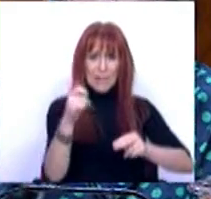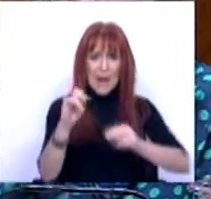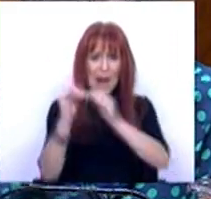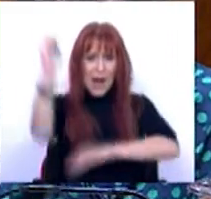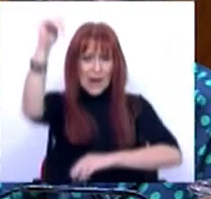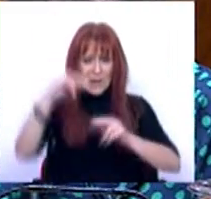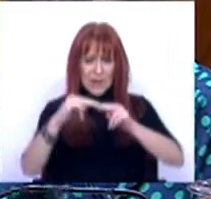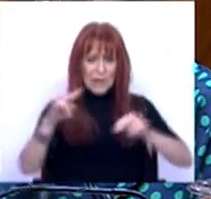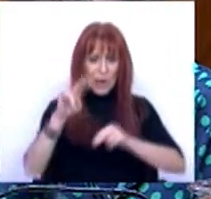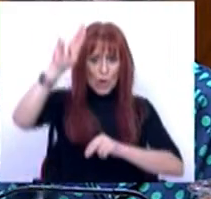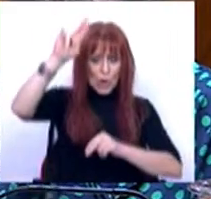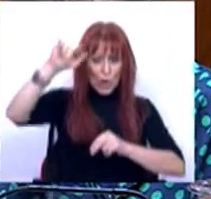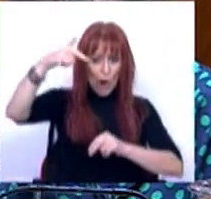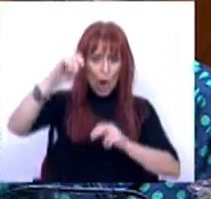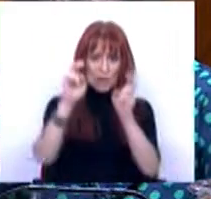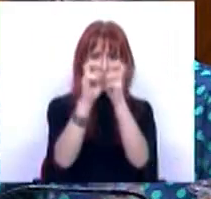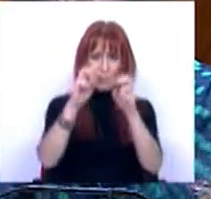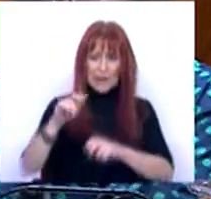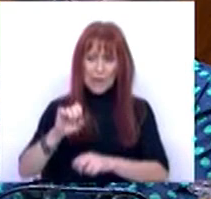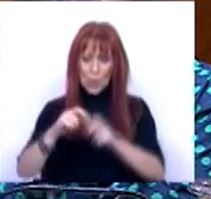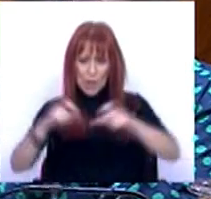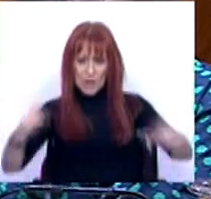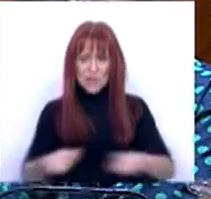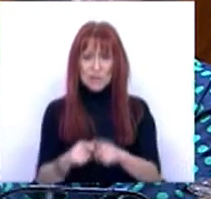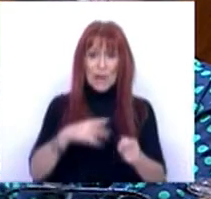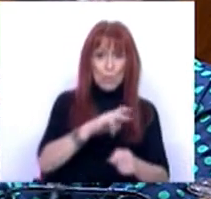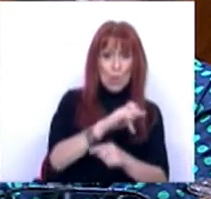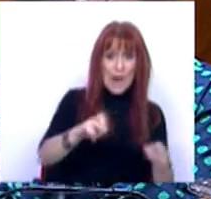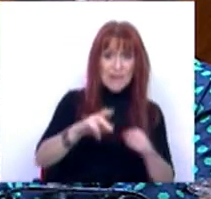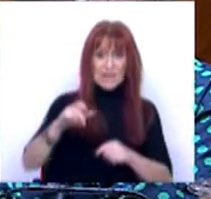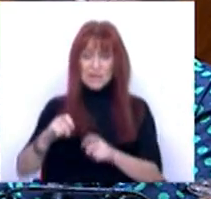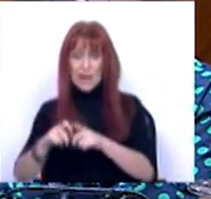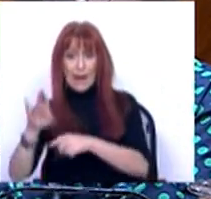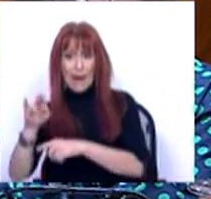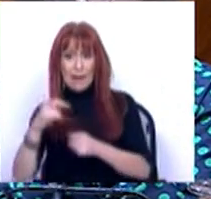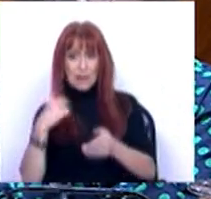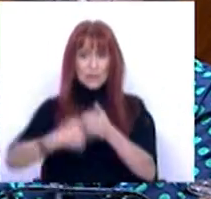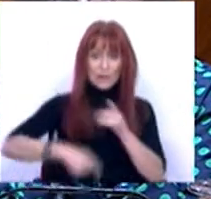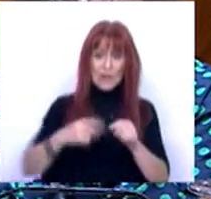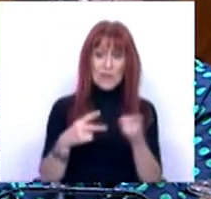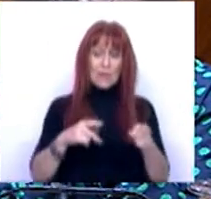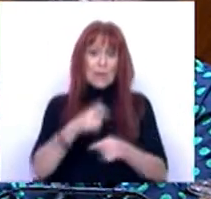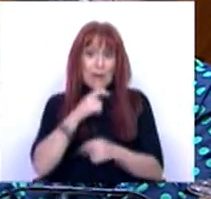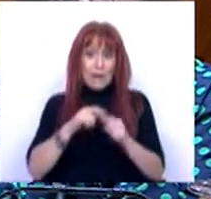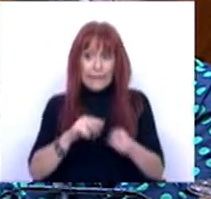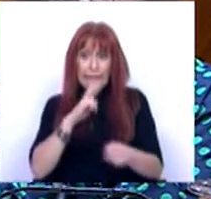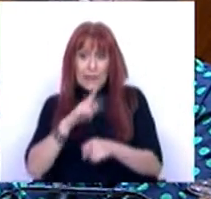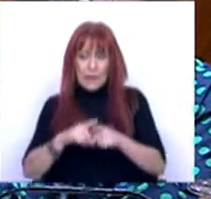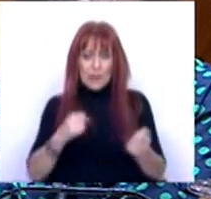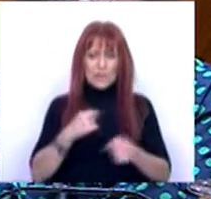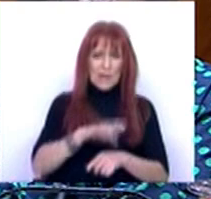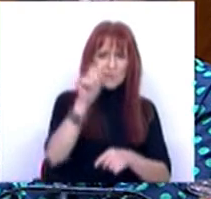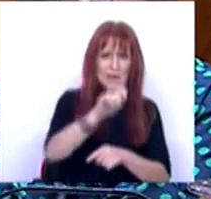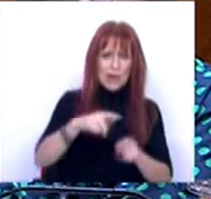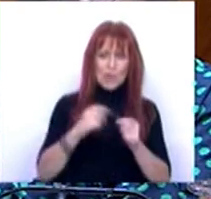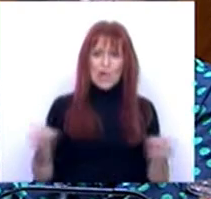Alta, a linha do Norte entre Espinho e Gaia, a linha do Oeste entre Molessas e Caldas, a linha do Algarve entre Faro e Vila Real de Santo António, a linha de Sines, a nova